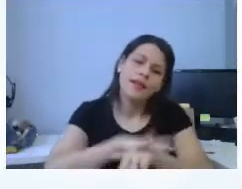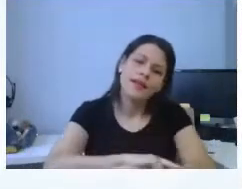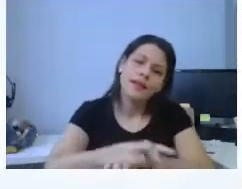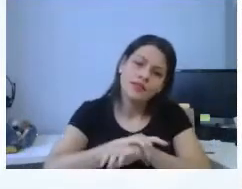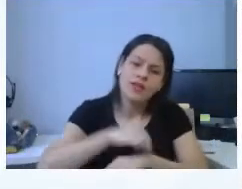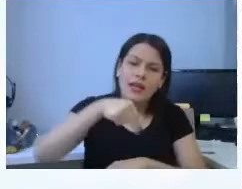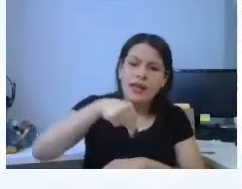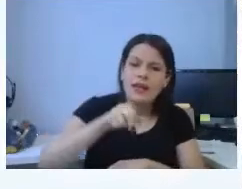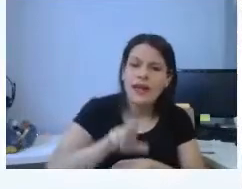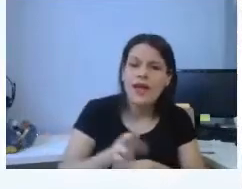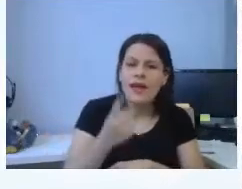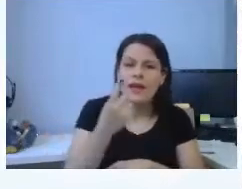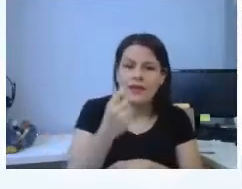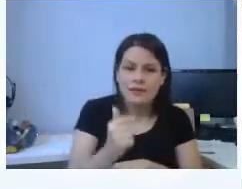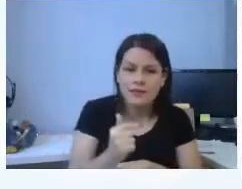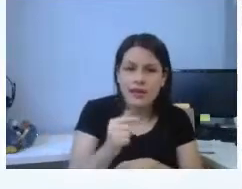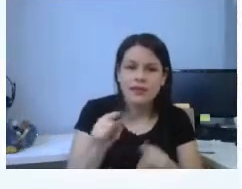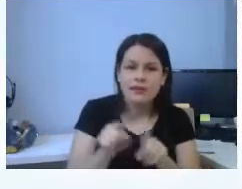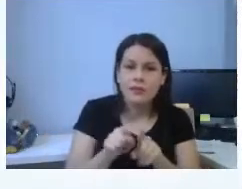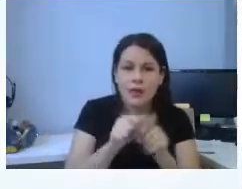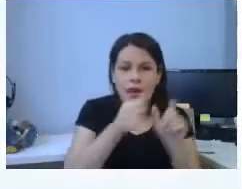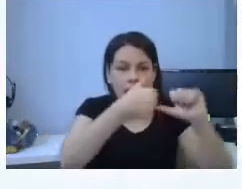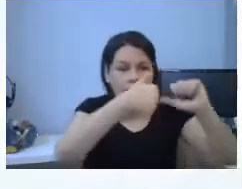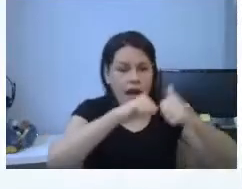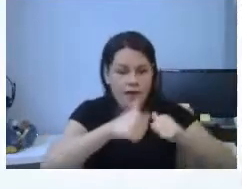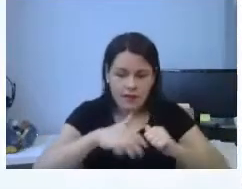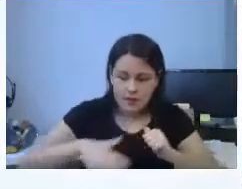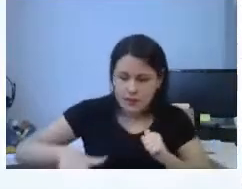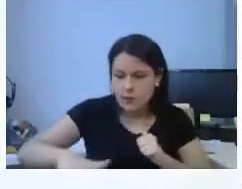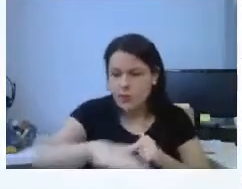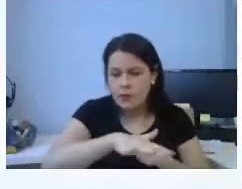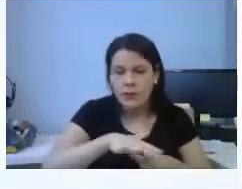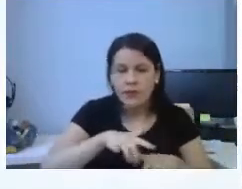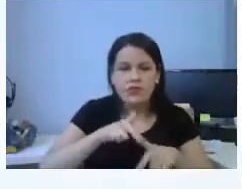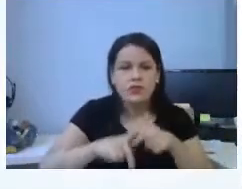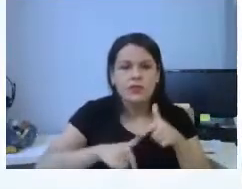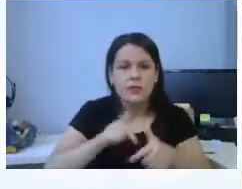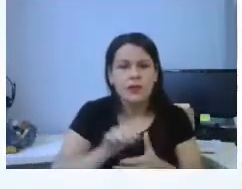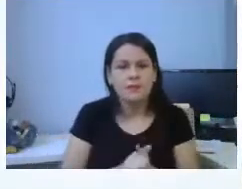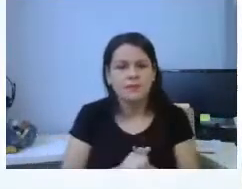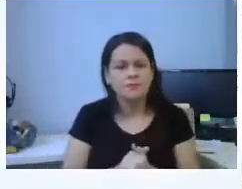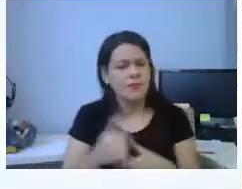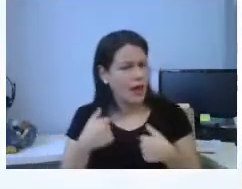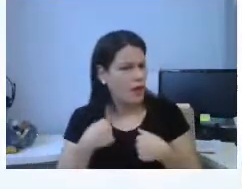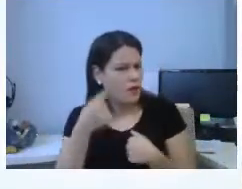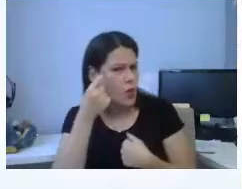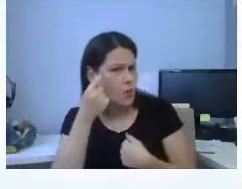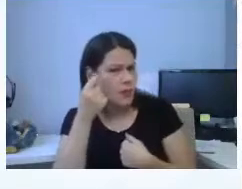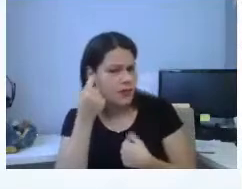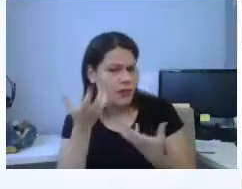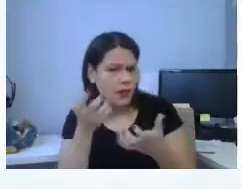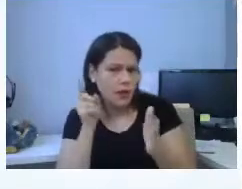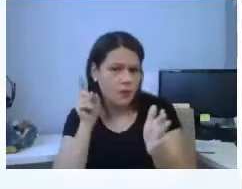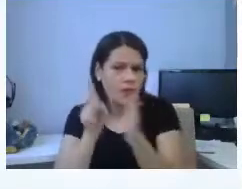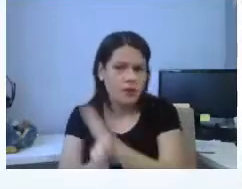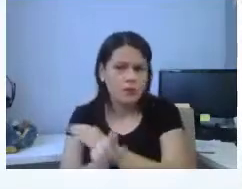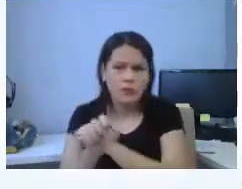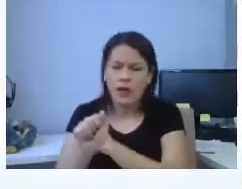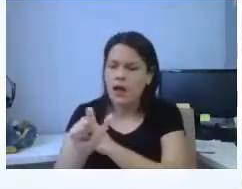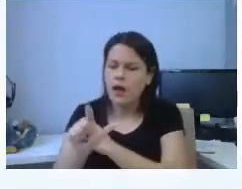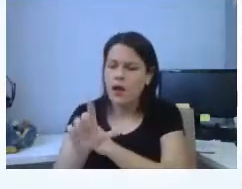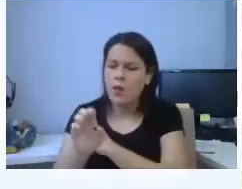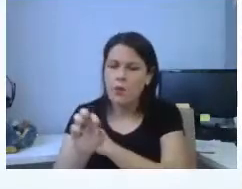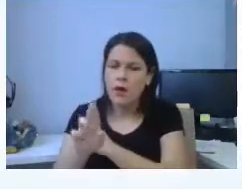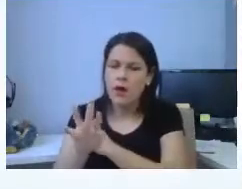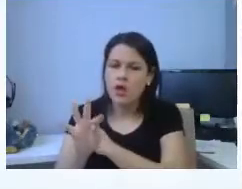né? De avaliação dos ambientes de trabalho. E aí eu fico pensando, doutor Alberto, que eu gostaria de fazer uma pergunta para o senhor,